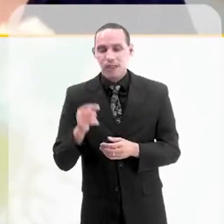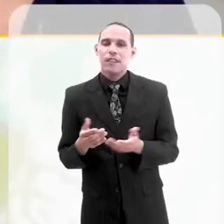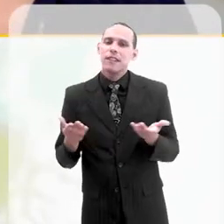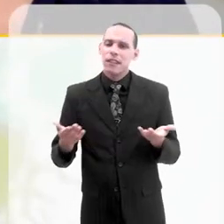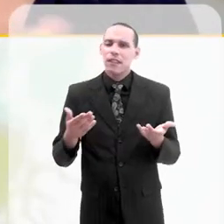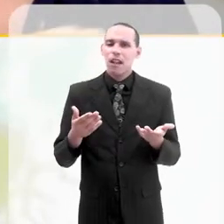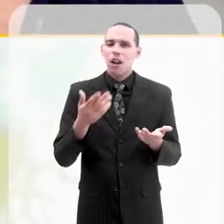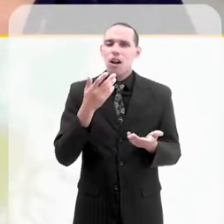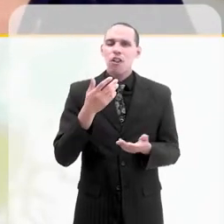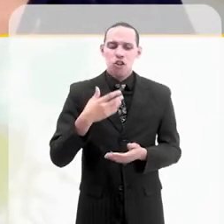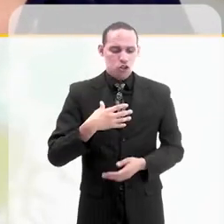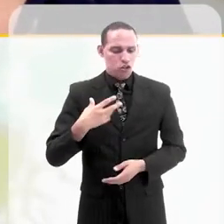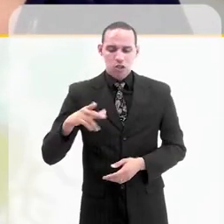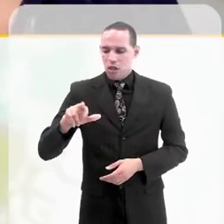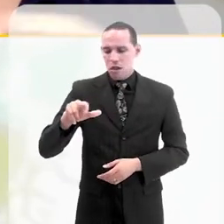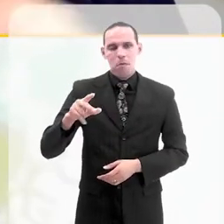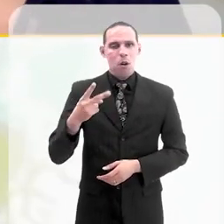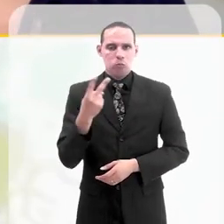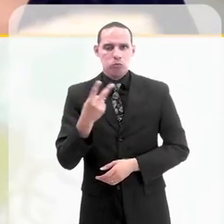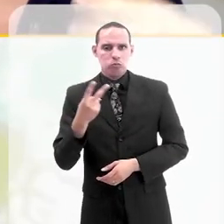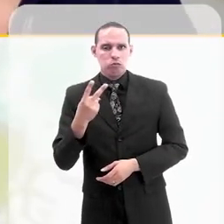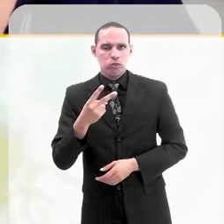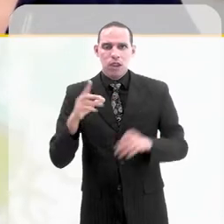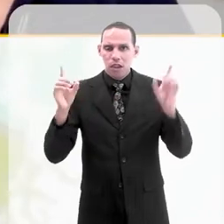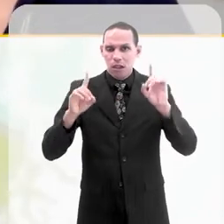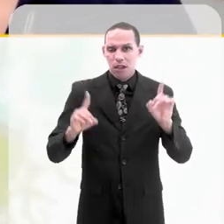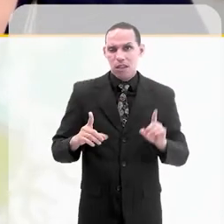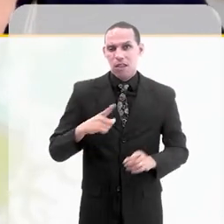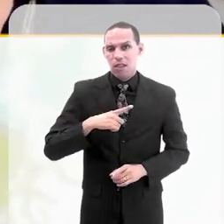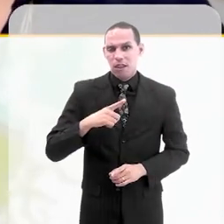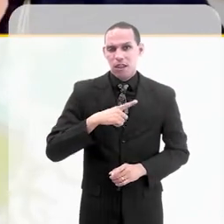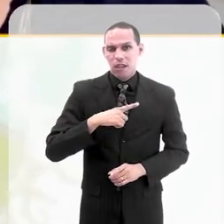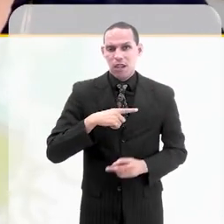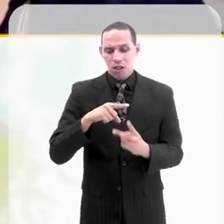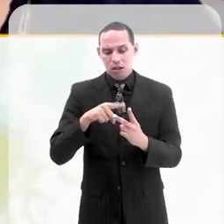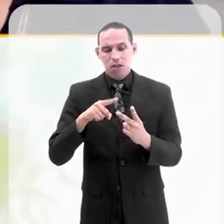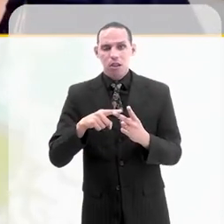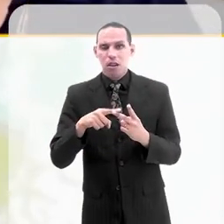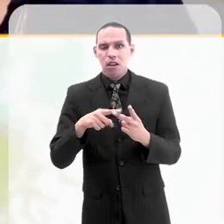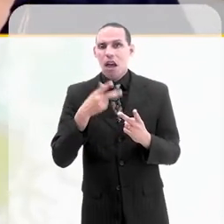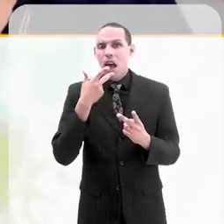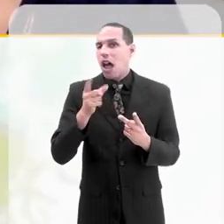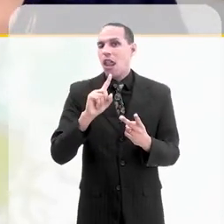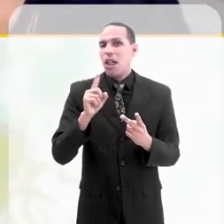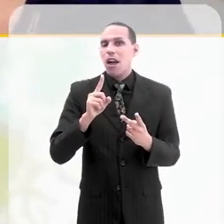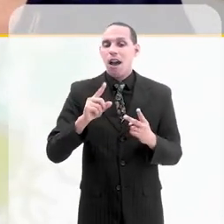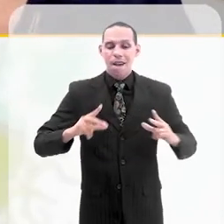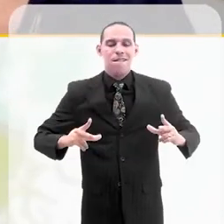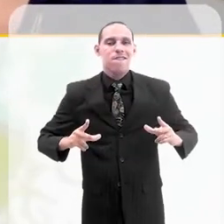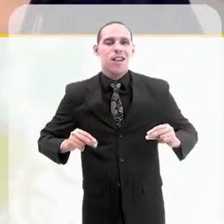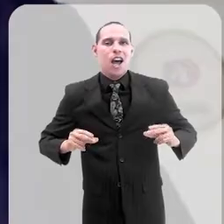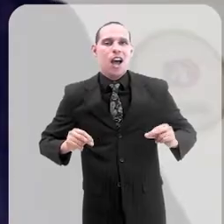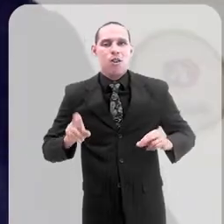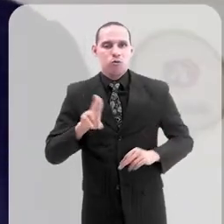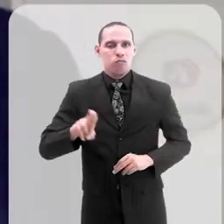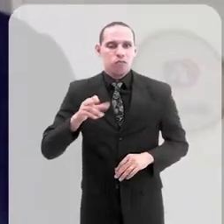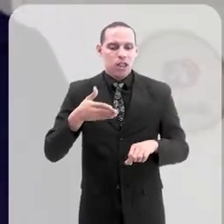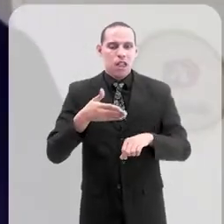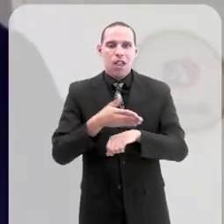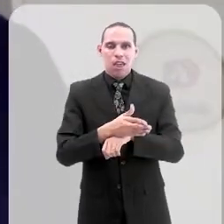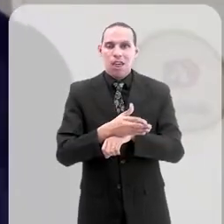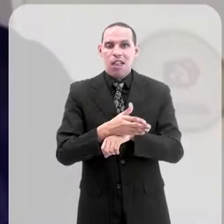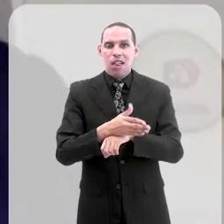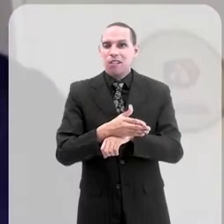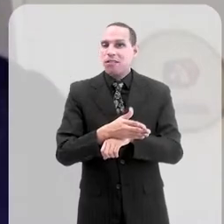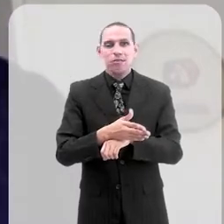até hereditária, grave, tá? Os dois não falavam e os dois usavam fralda, por isso que eles não podiam entrar